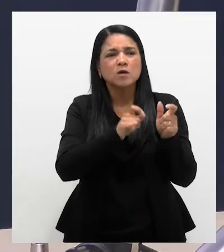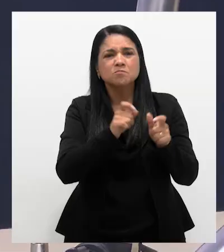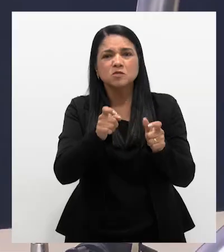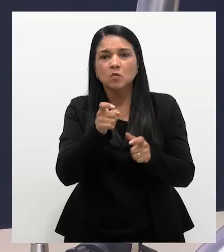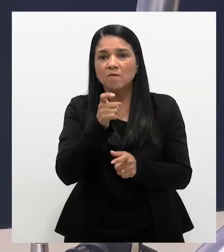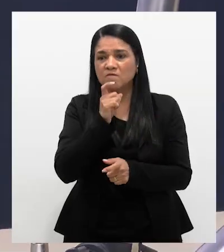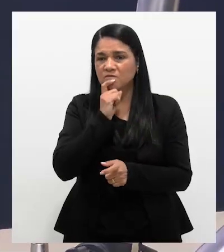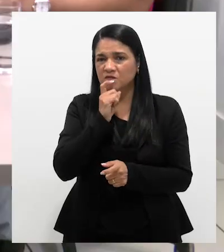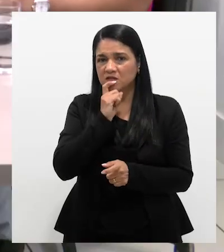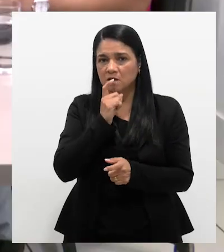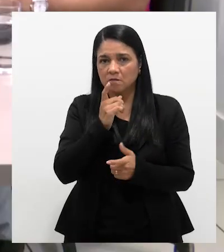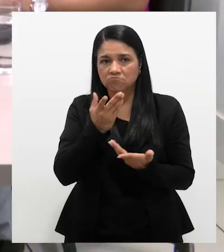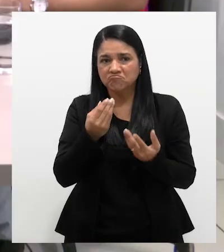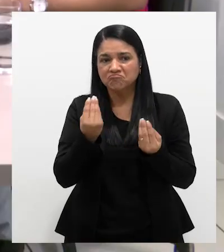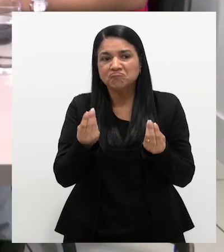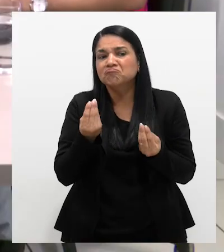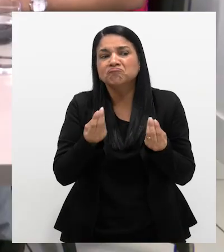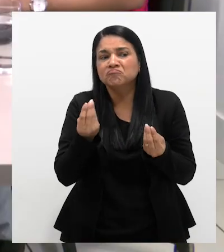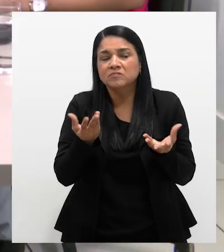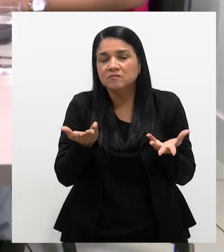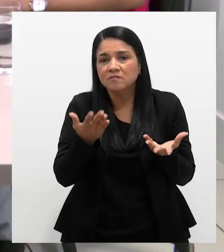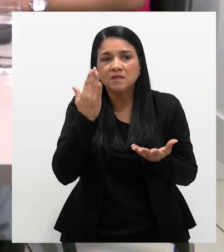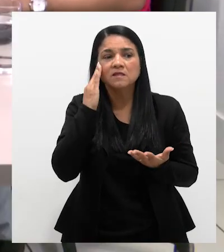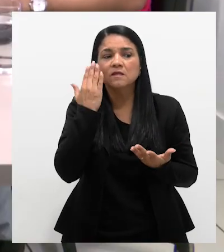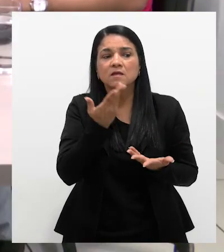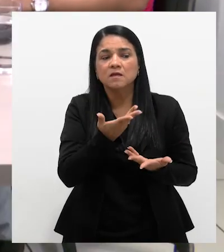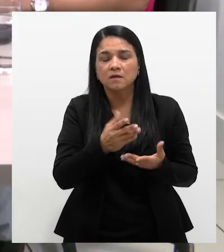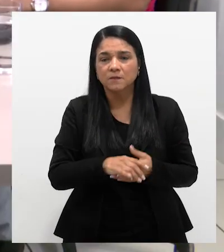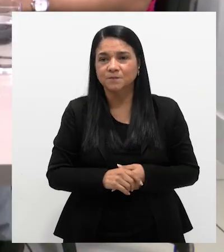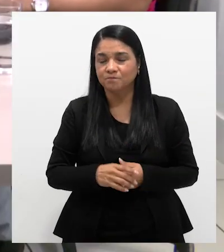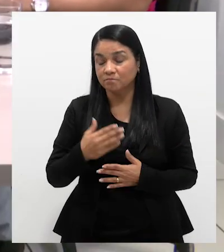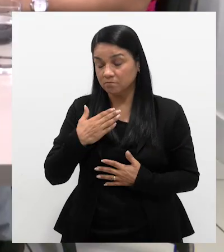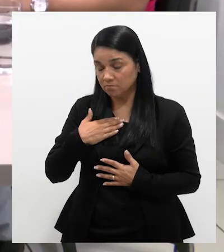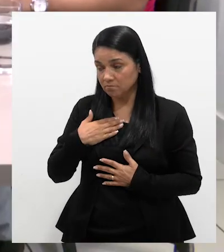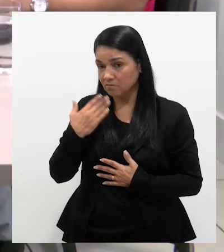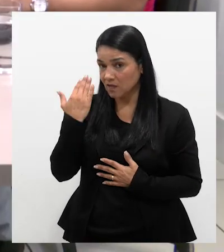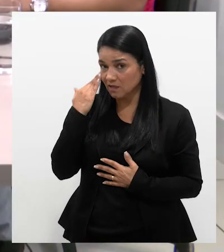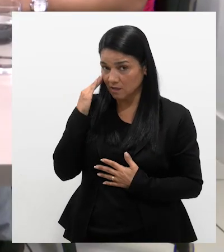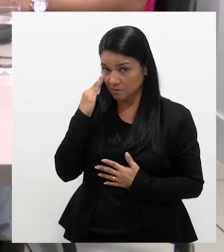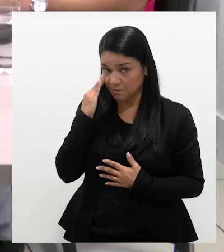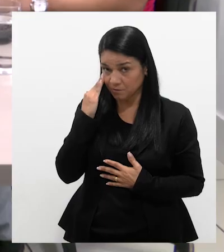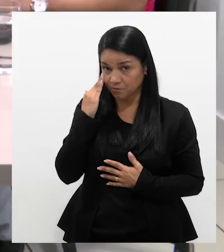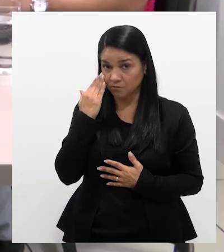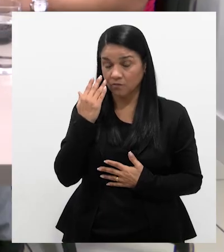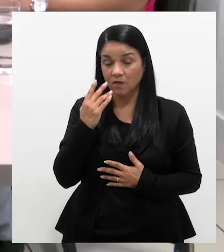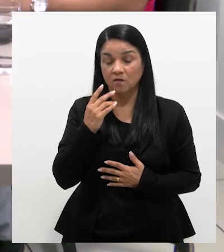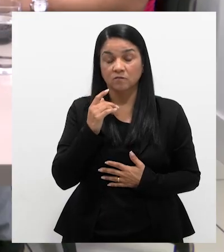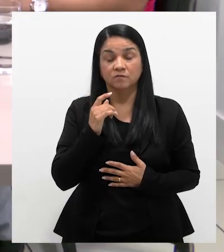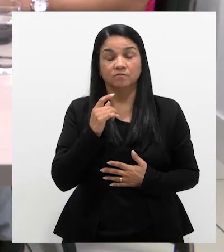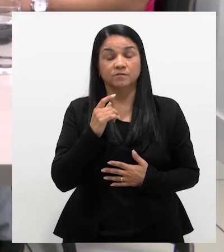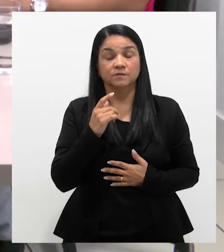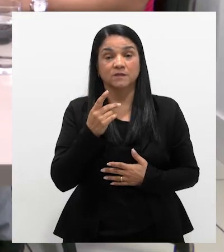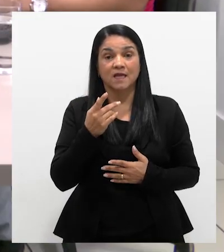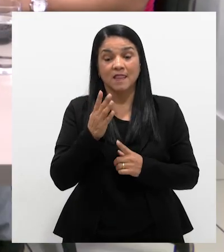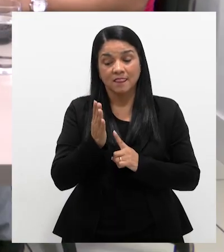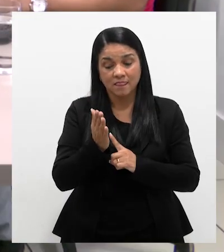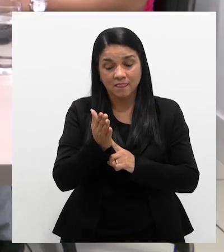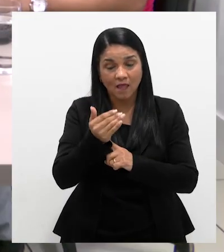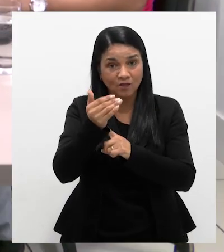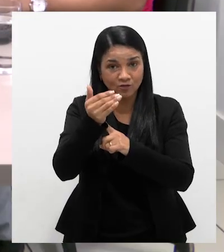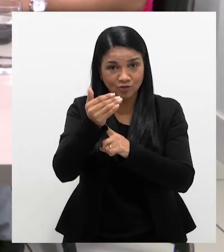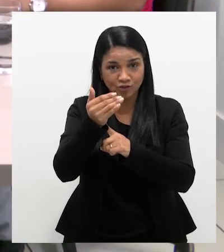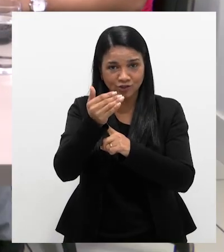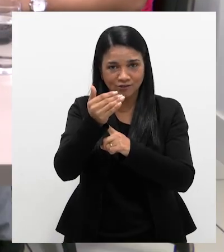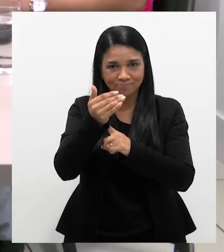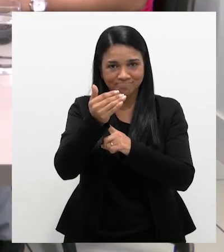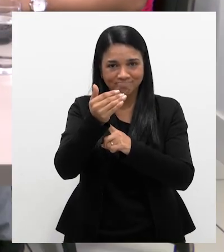as pessoas ficaram mais frias entre si, no seu entendimento? No meu entendimento, quando você humaniza a tecnologia,